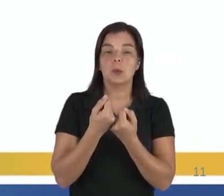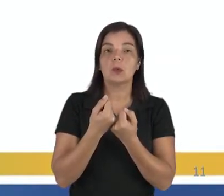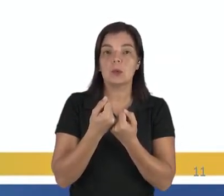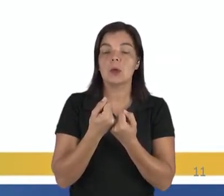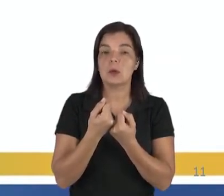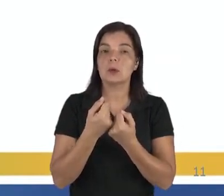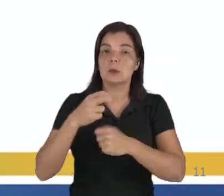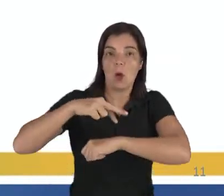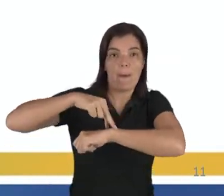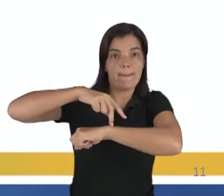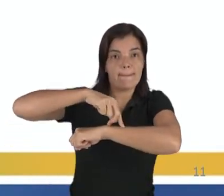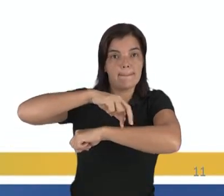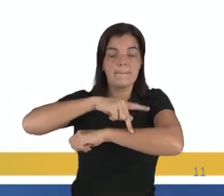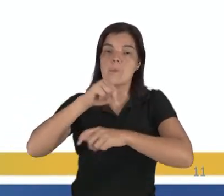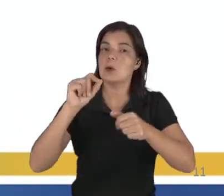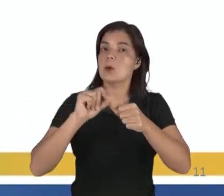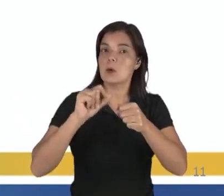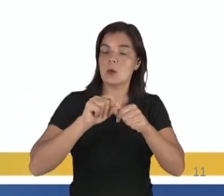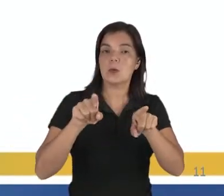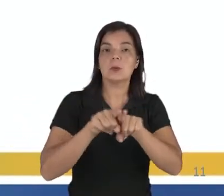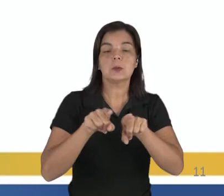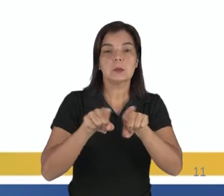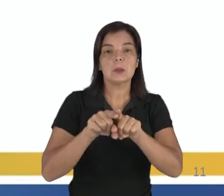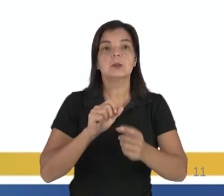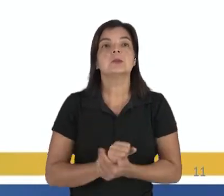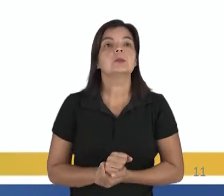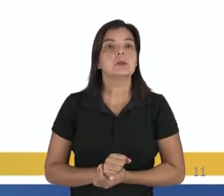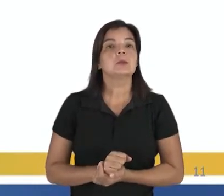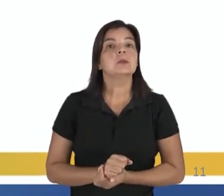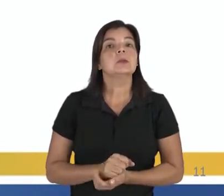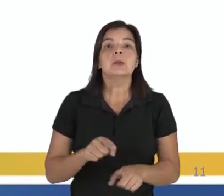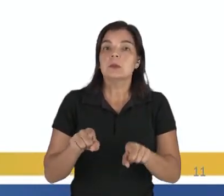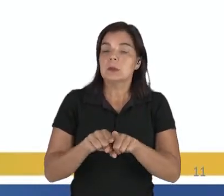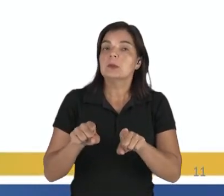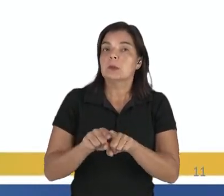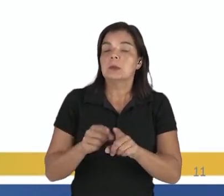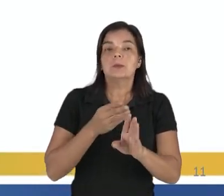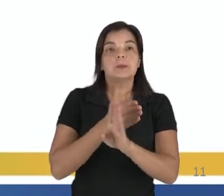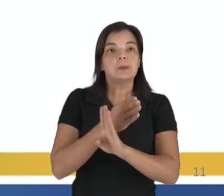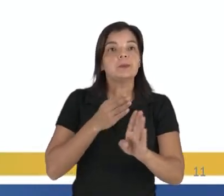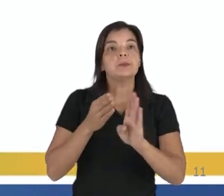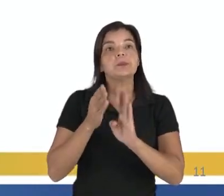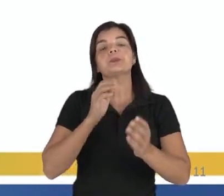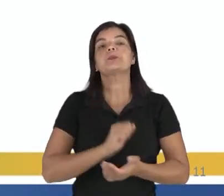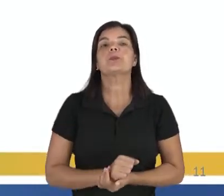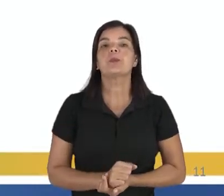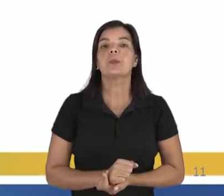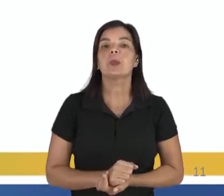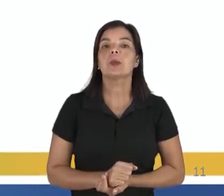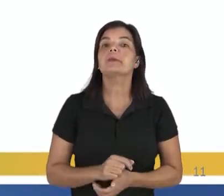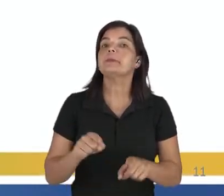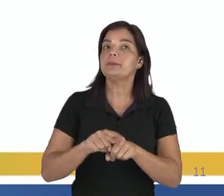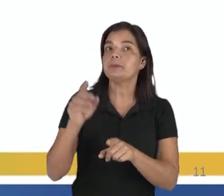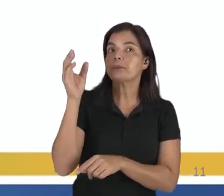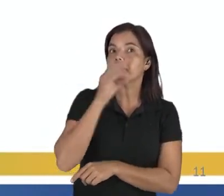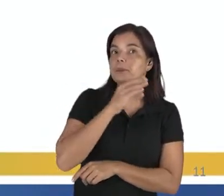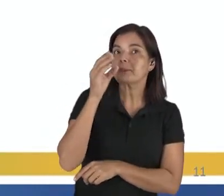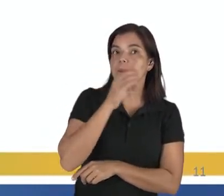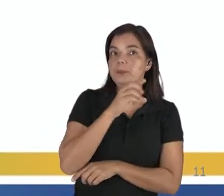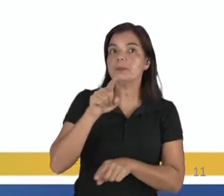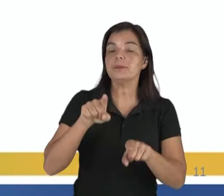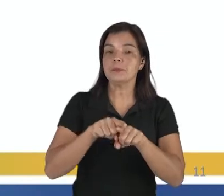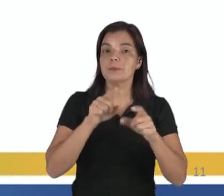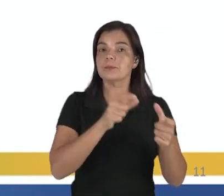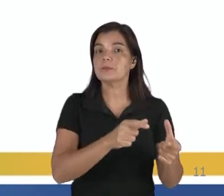essas manobras que eles fazem, os fundamentos dessas modalidades, né? Criando um rápido e estético modo